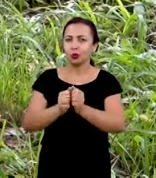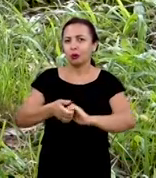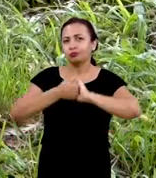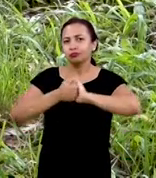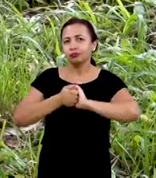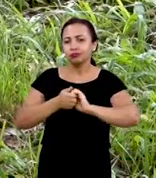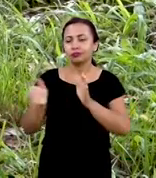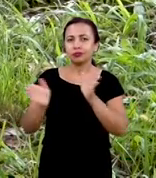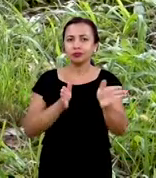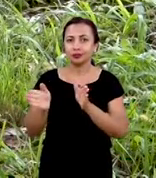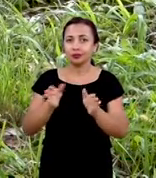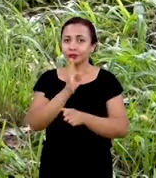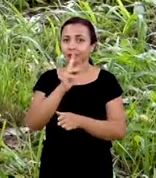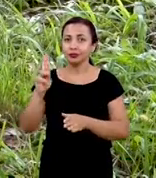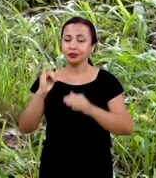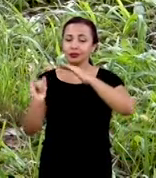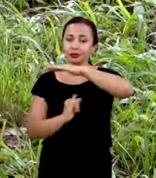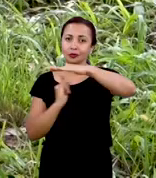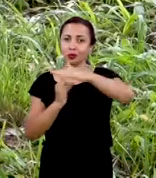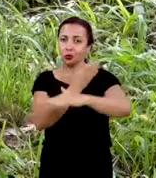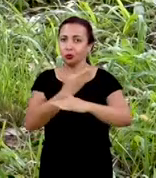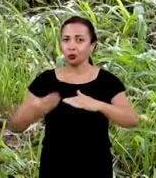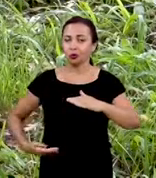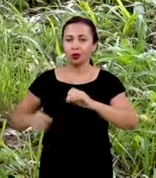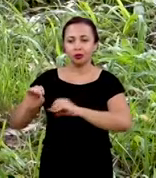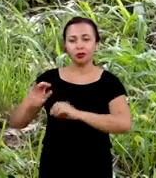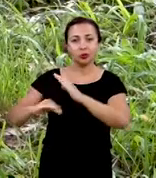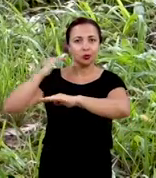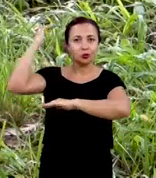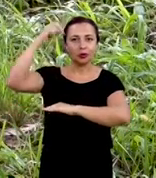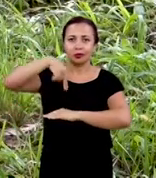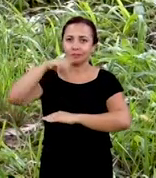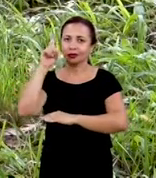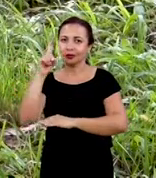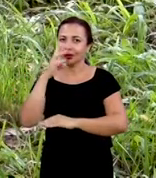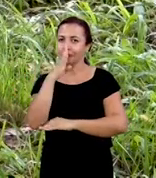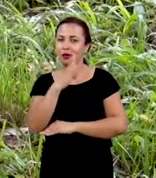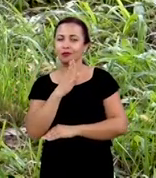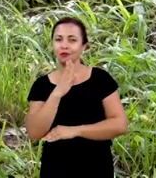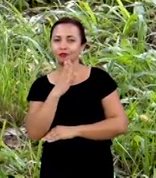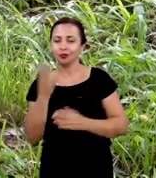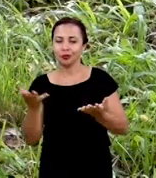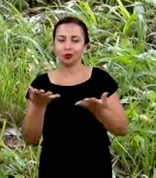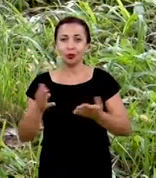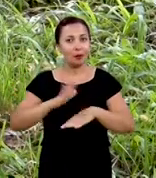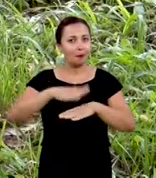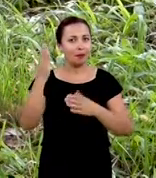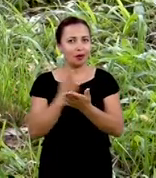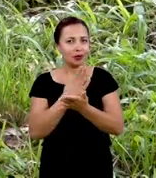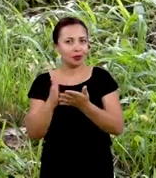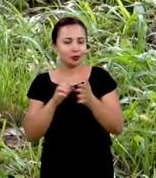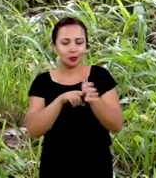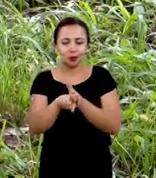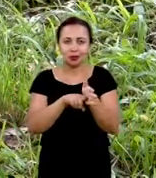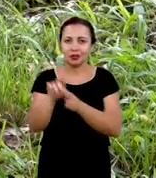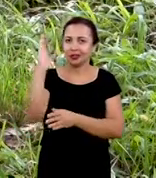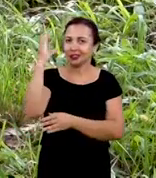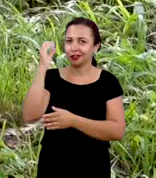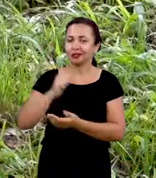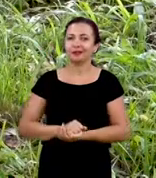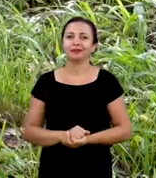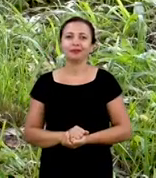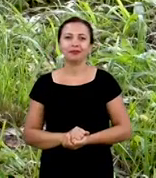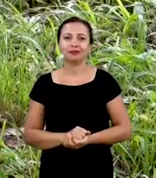meio da colaboração entre TVs e instituições públicas de ensino superior nordestinas. Vamos conhecer hoje mais